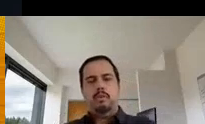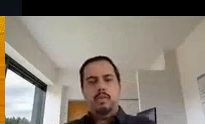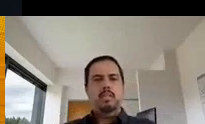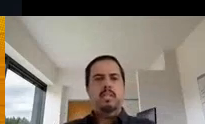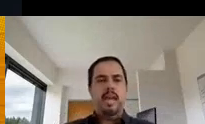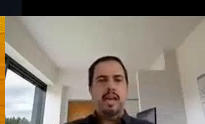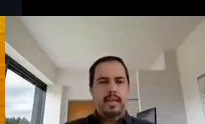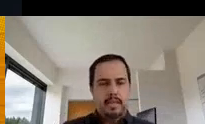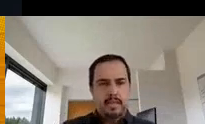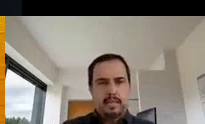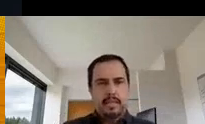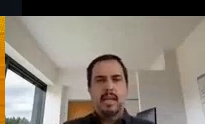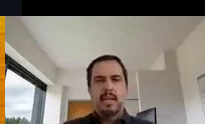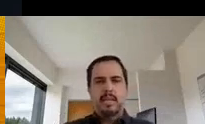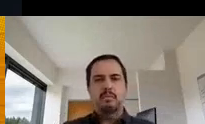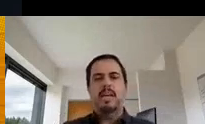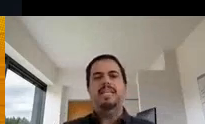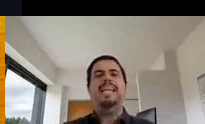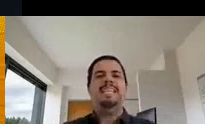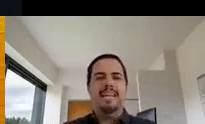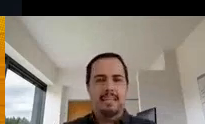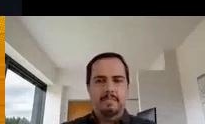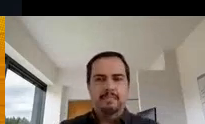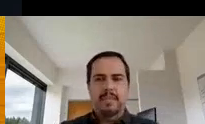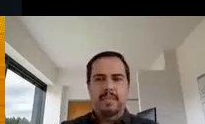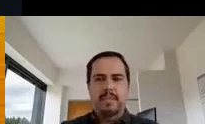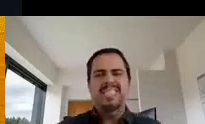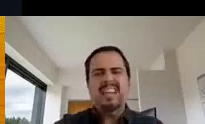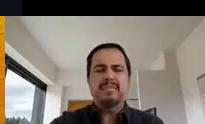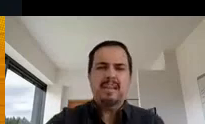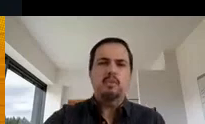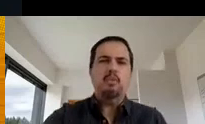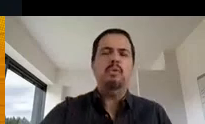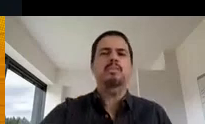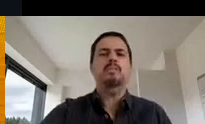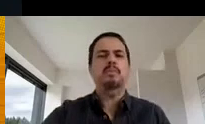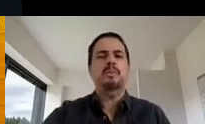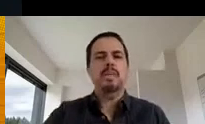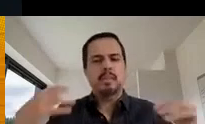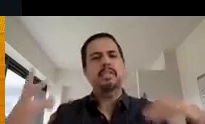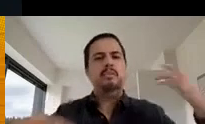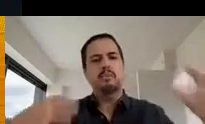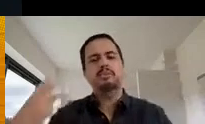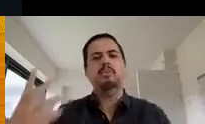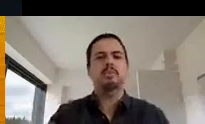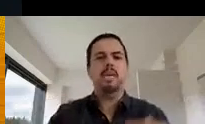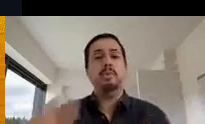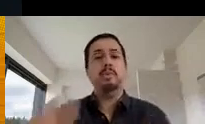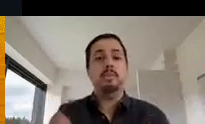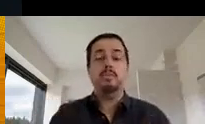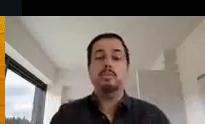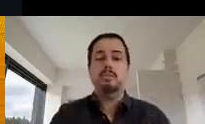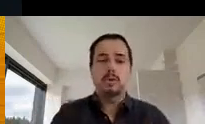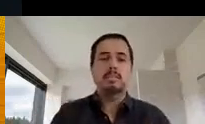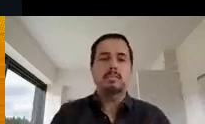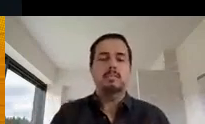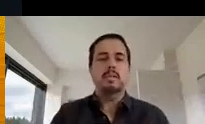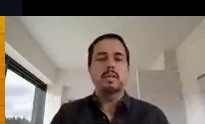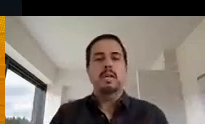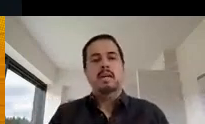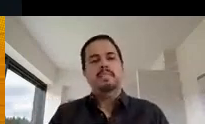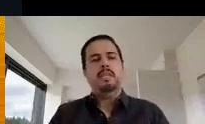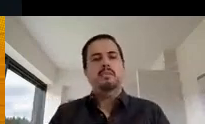Inovador tem que ter foco em resultado. Ideia não vale nada. Ideia vale alguma coisa porque ela está mexendo com seu cérebro, mexendo